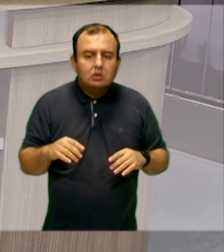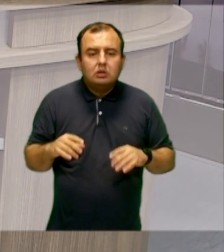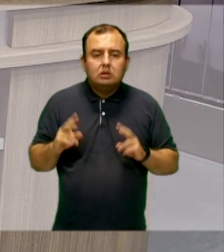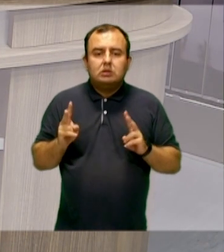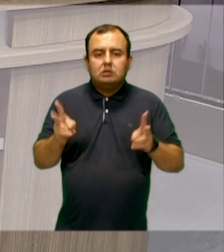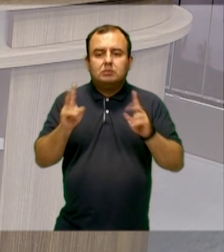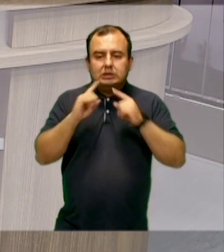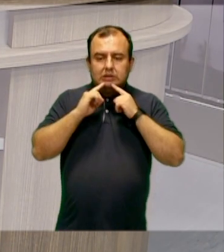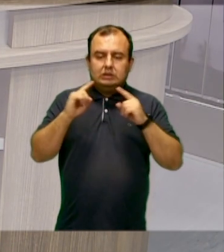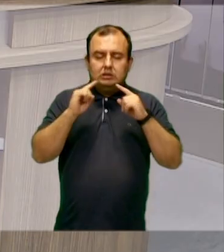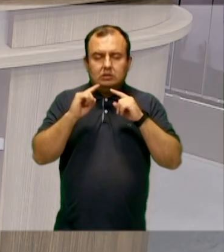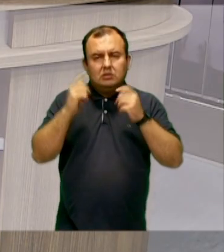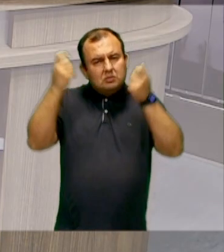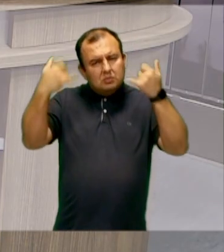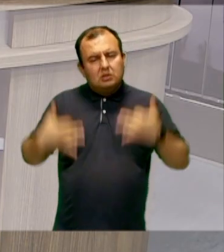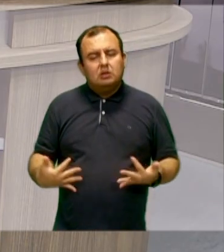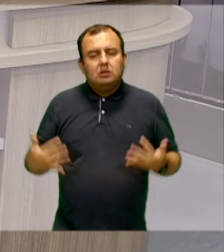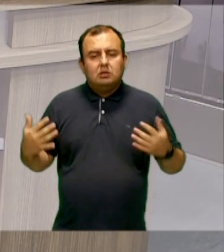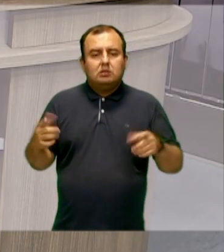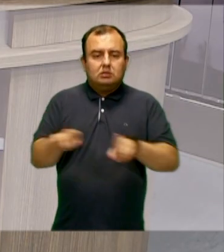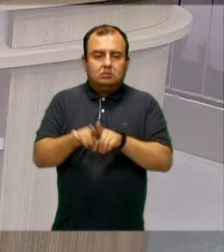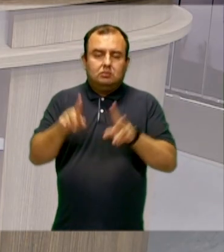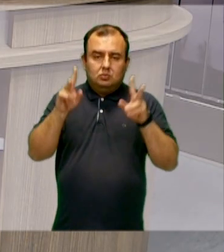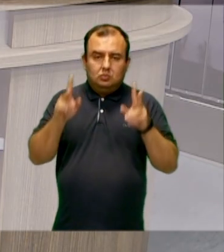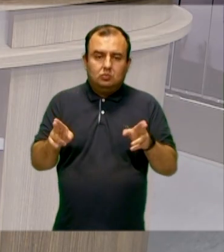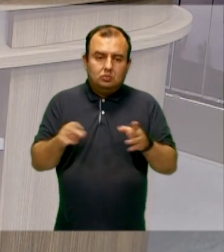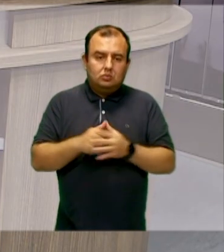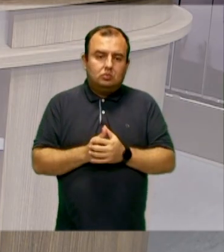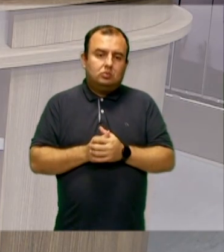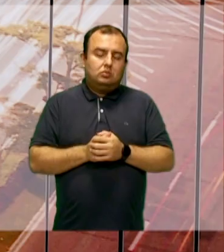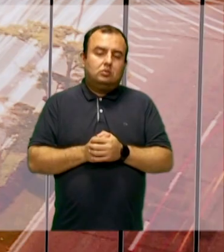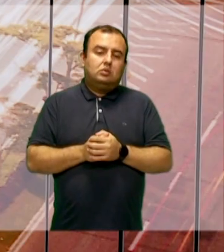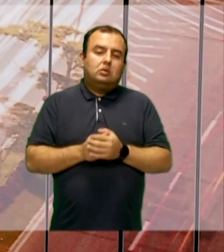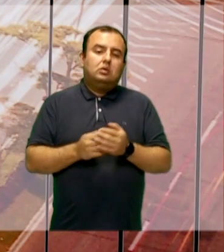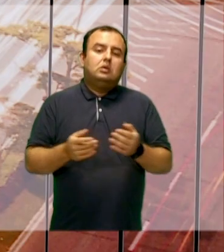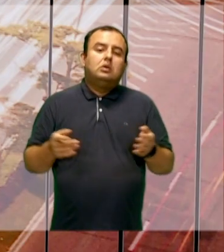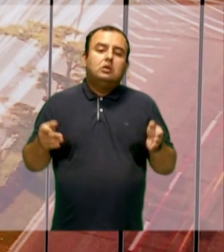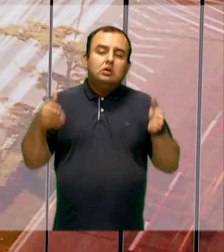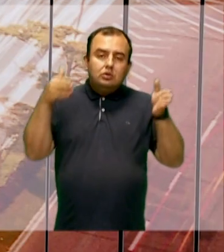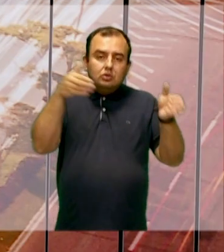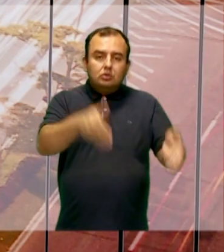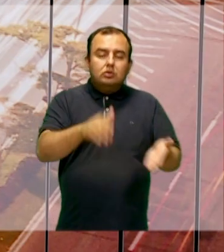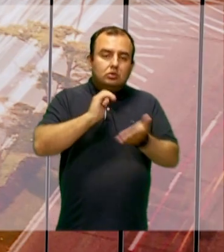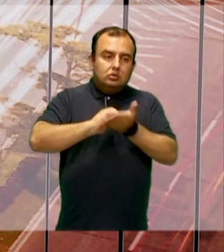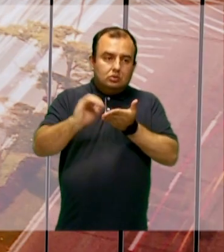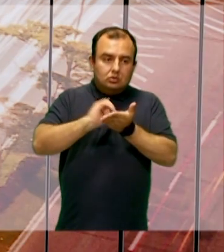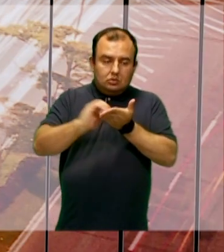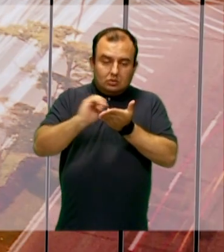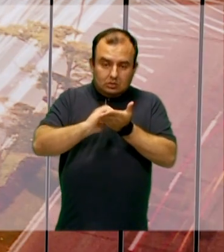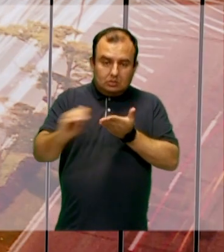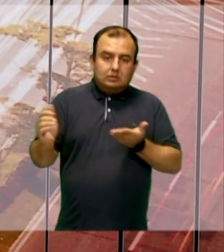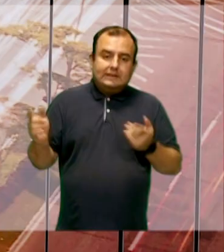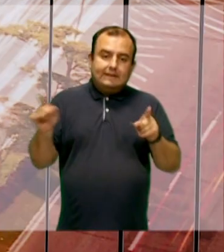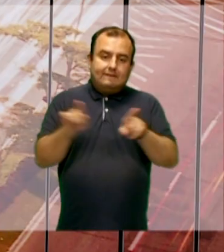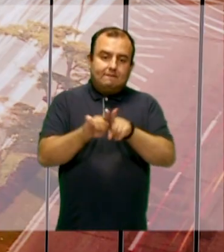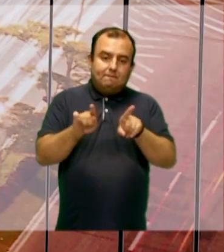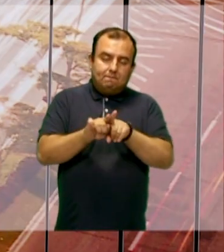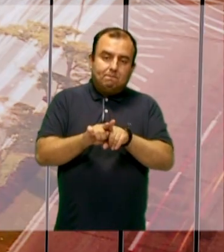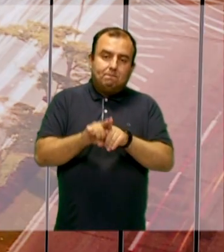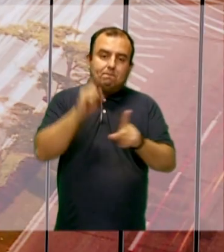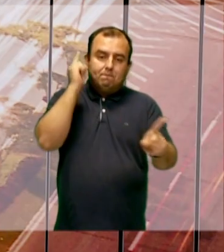se queixaram, digamos assim, da mesma coisa. Eles chegaram nas suas respectivas secretarias